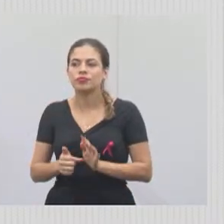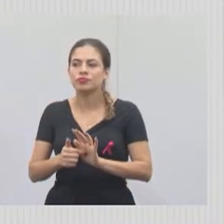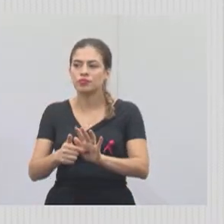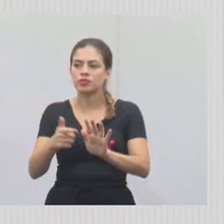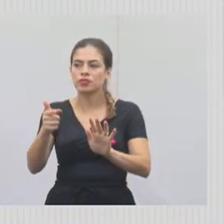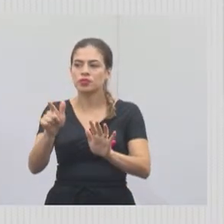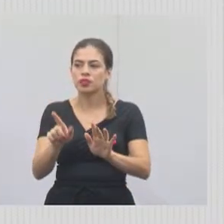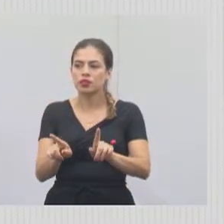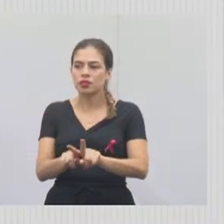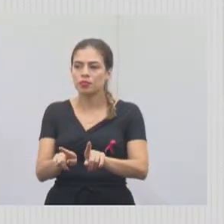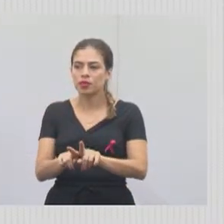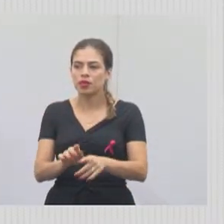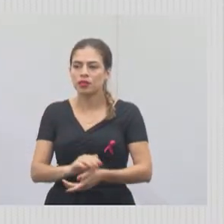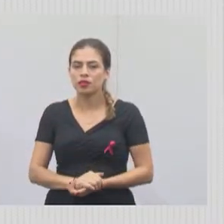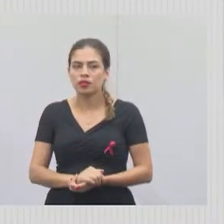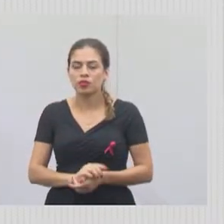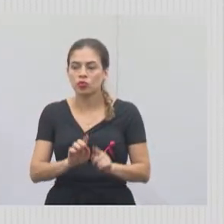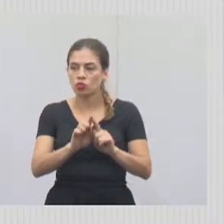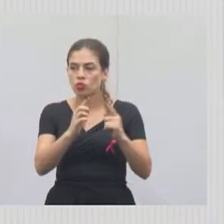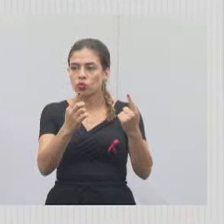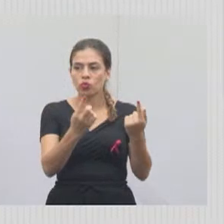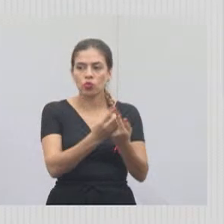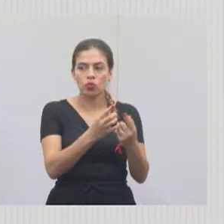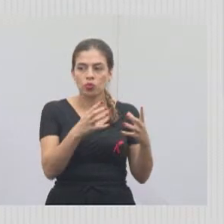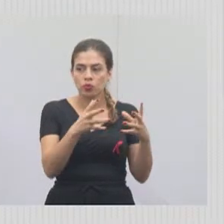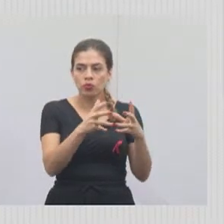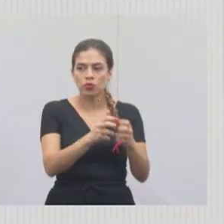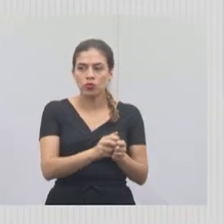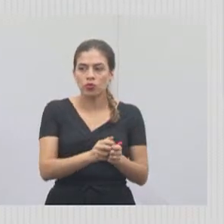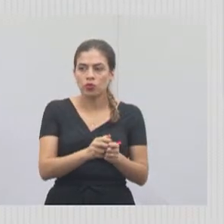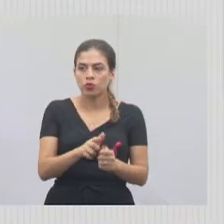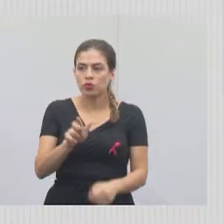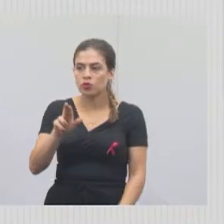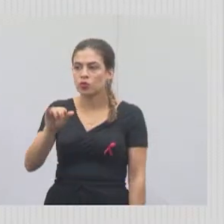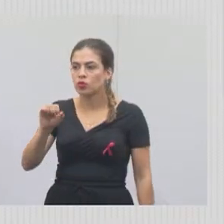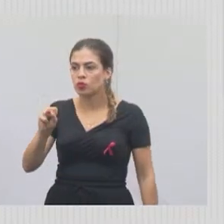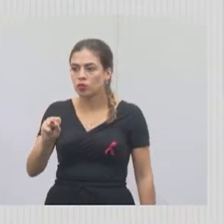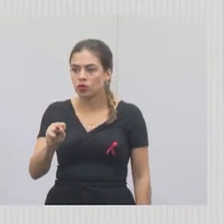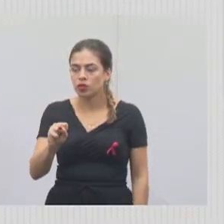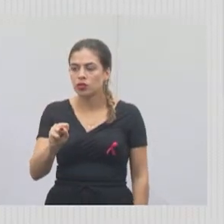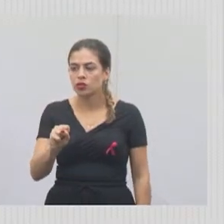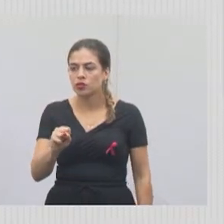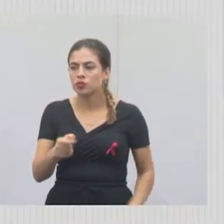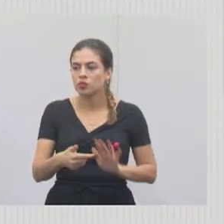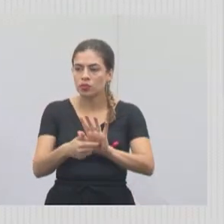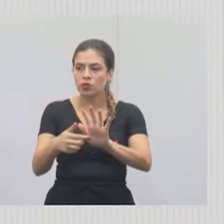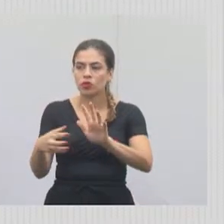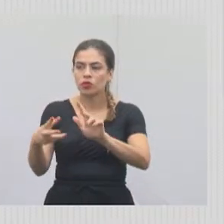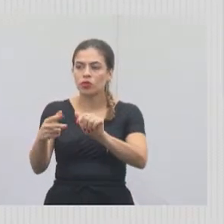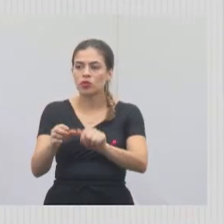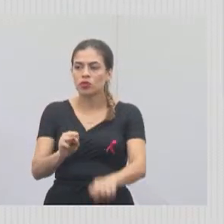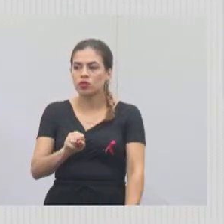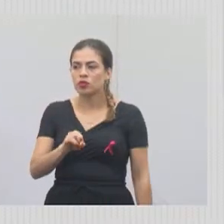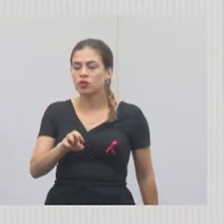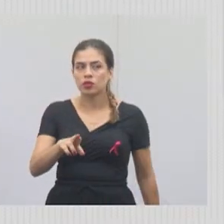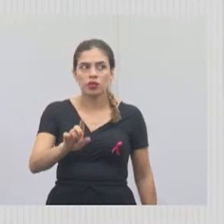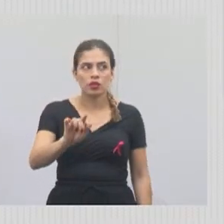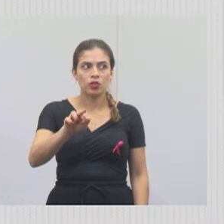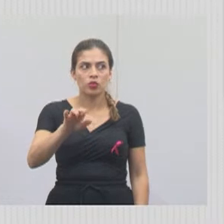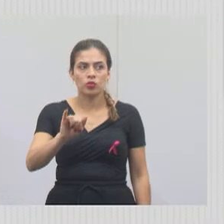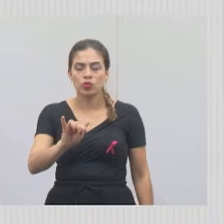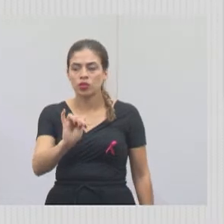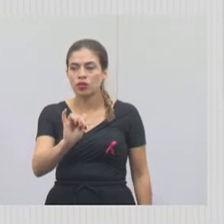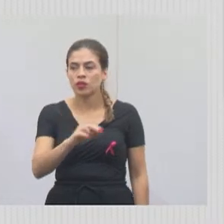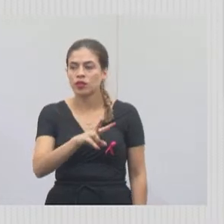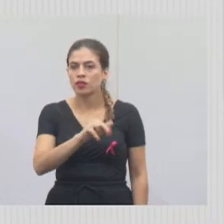também ali, né, o grupo todo ali, seu Luiz, né, mostra ali todo mundo, Sayuri, Vanessa,